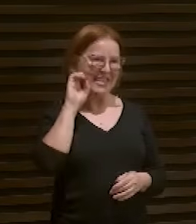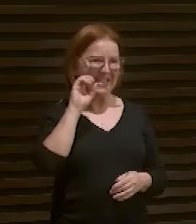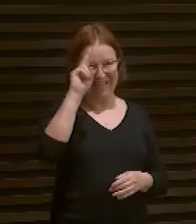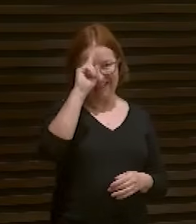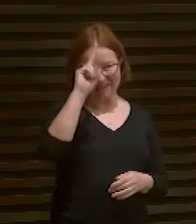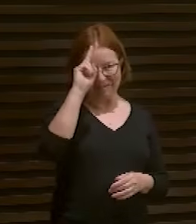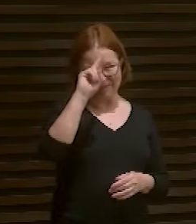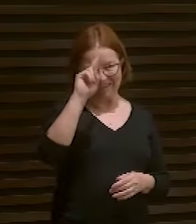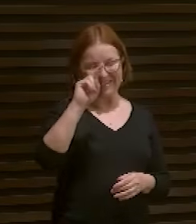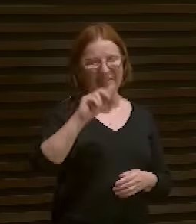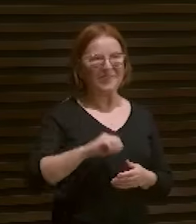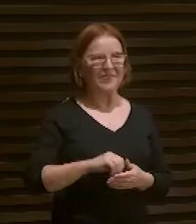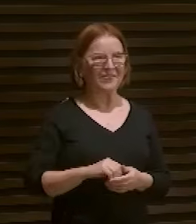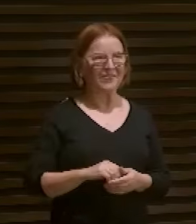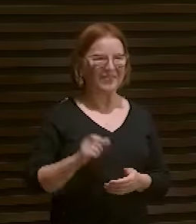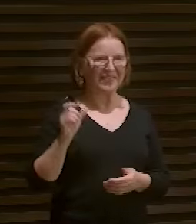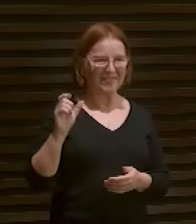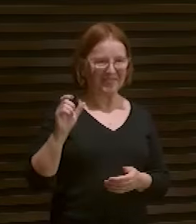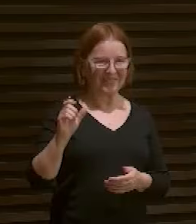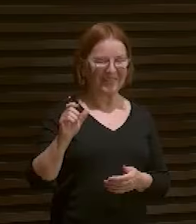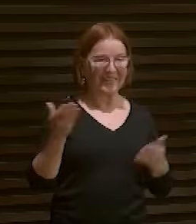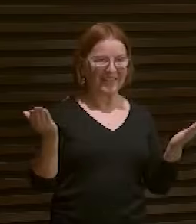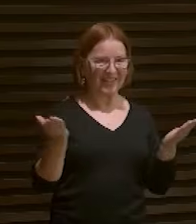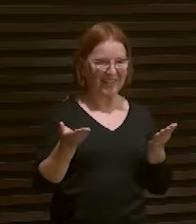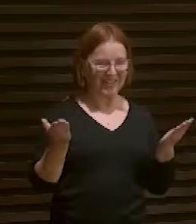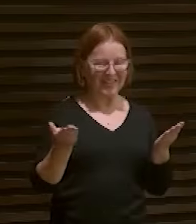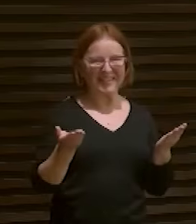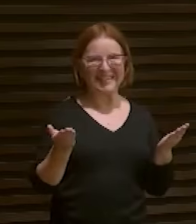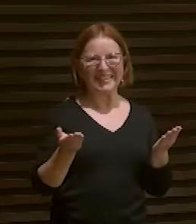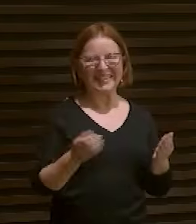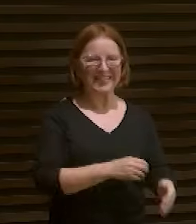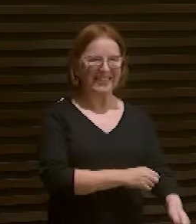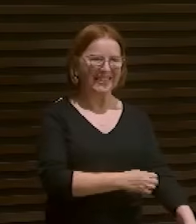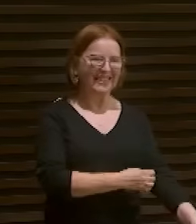lembrança. E a palavra hoje, de certa forma,